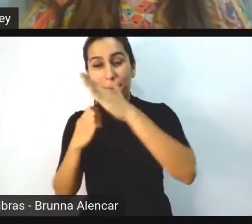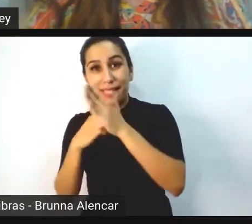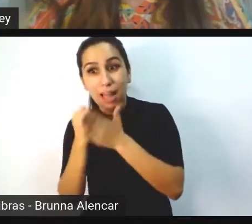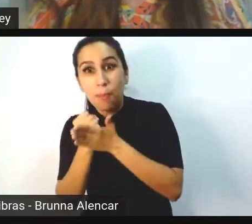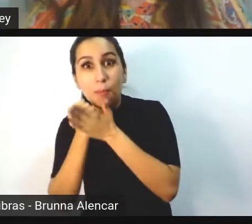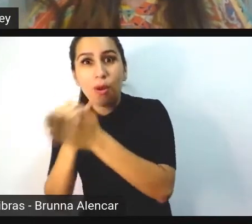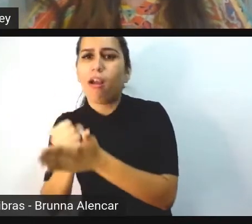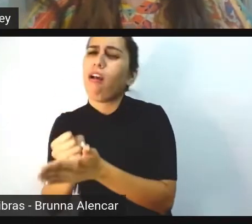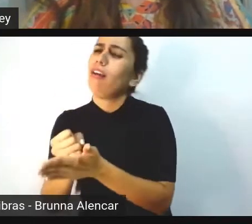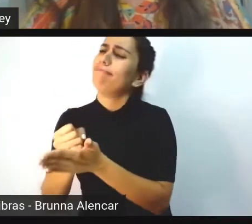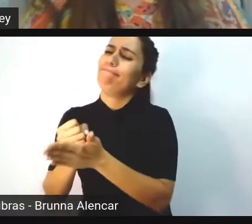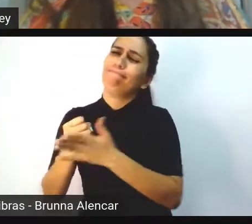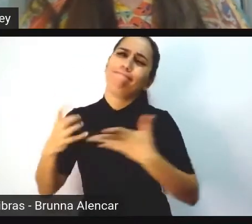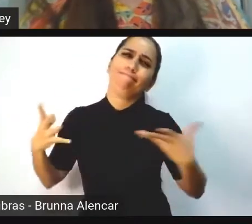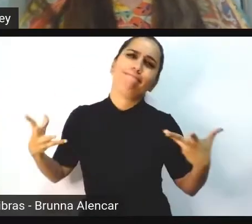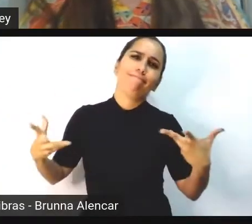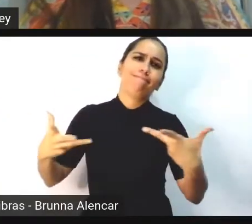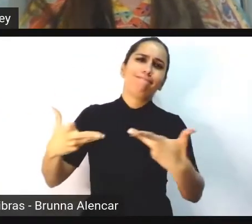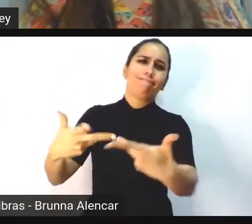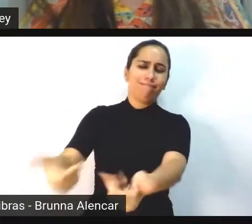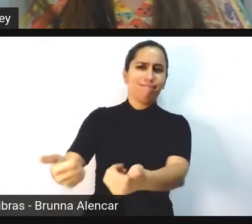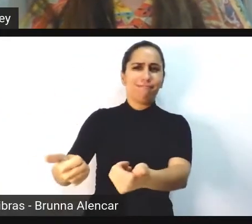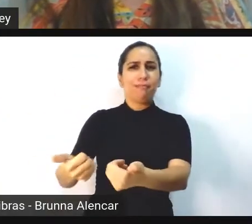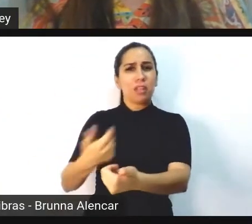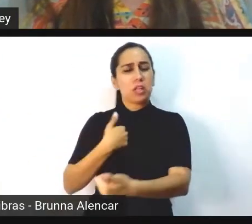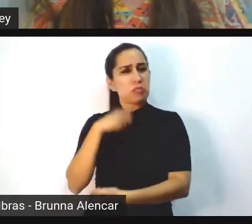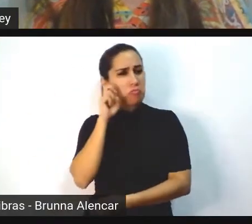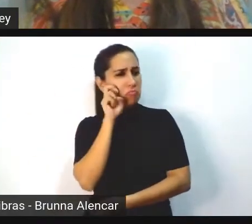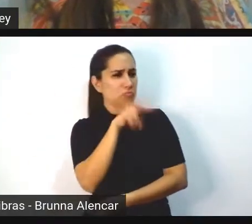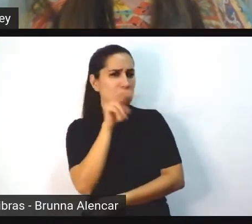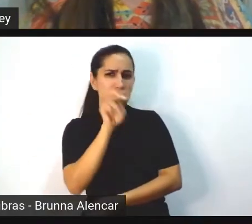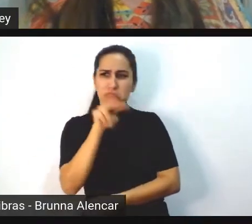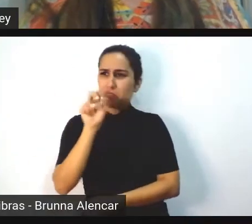um grande passo aí para o pessoal aí, né? O